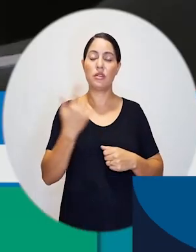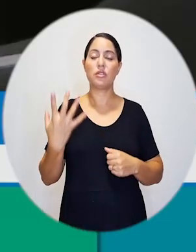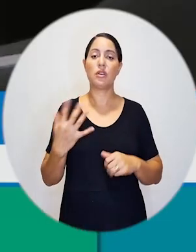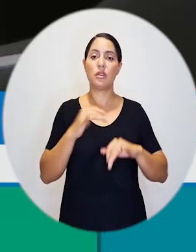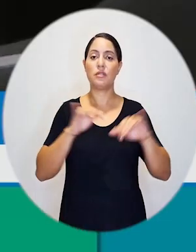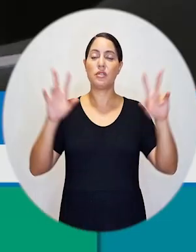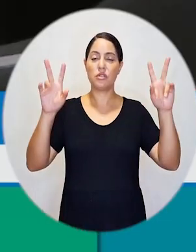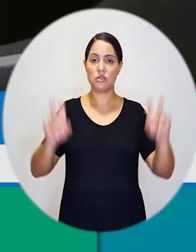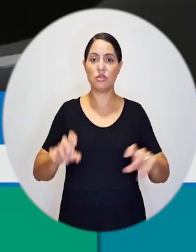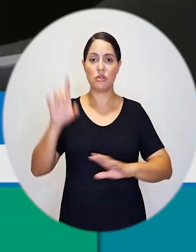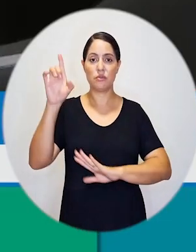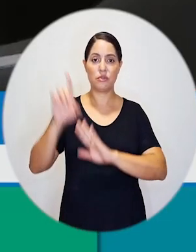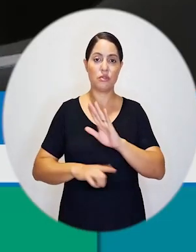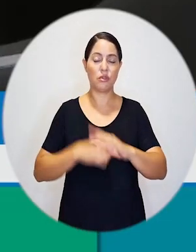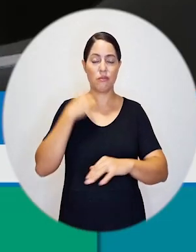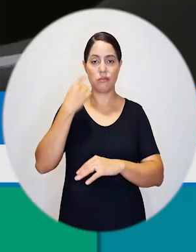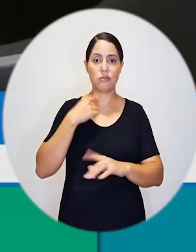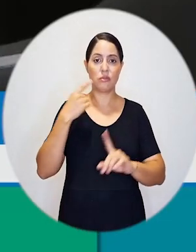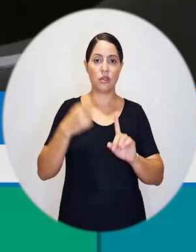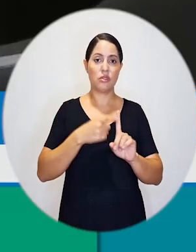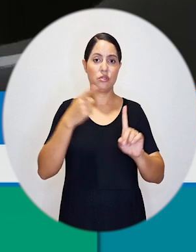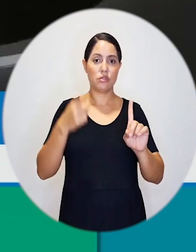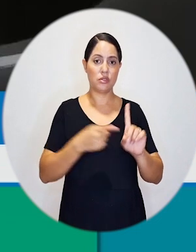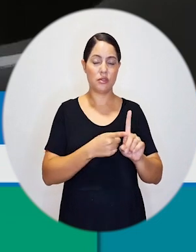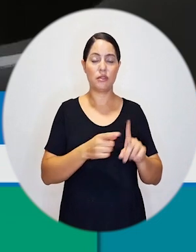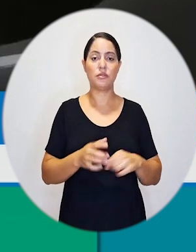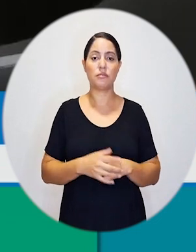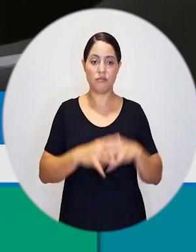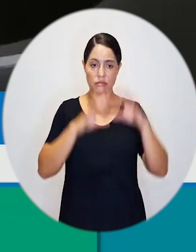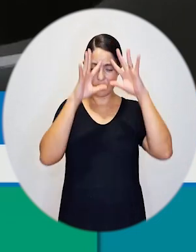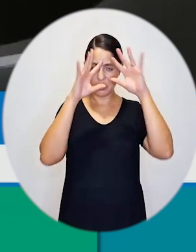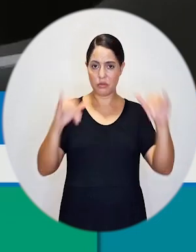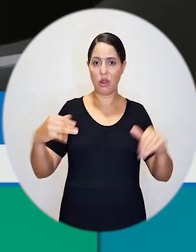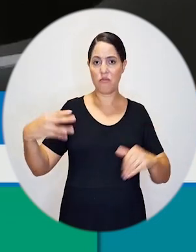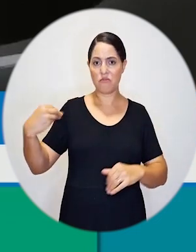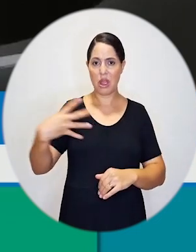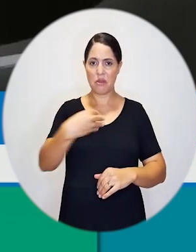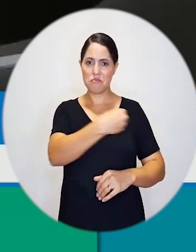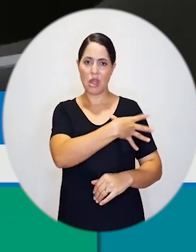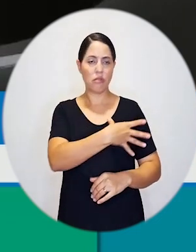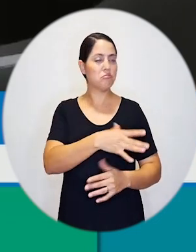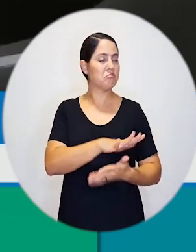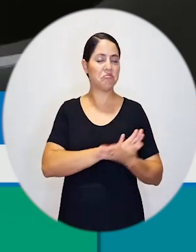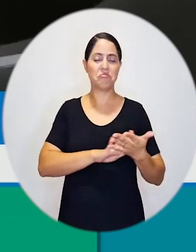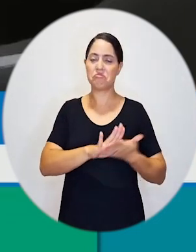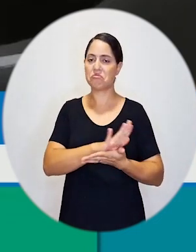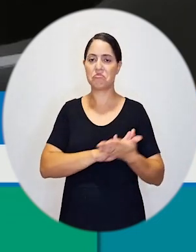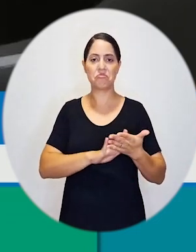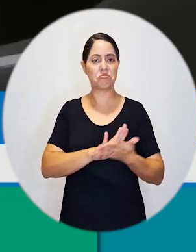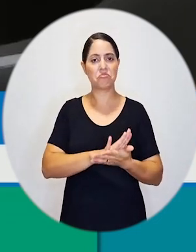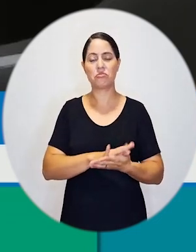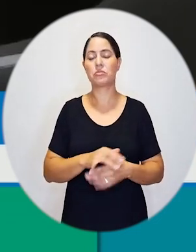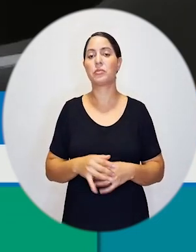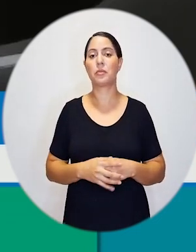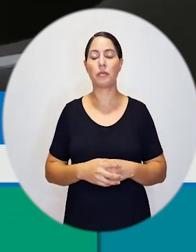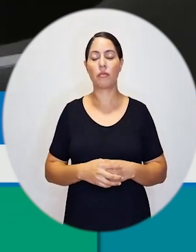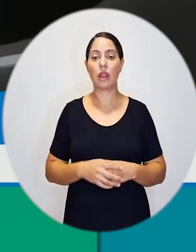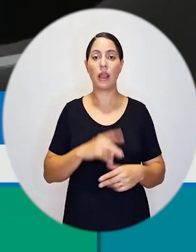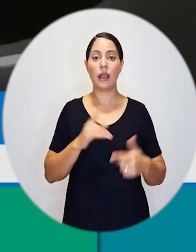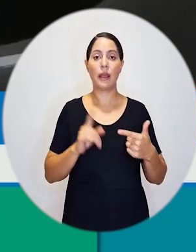direitos da advogada. 1. Gestante. A. Entrada em tribunais sem ser submetida a detectores de metais e aparelhos de